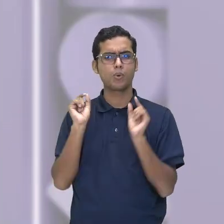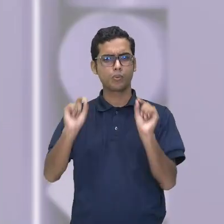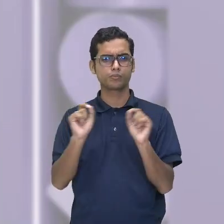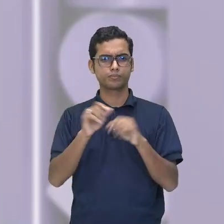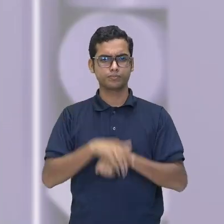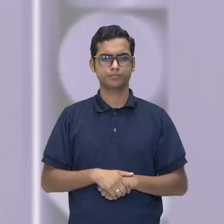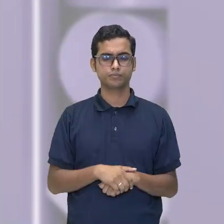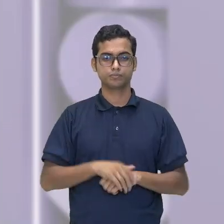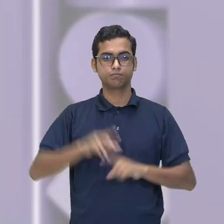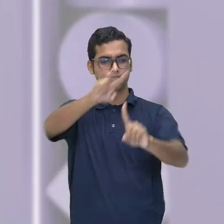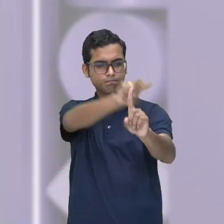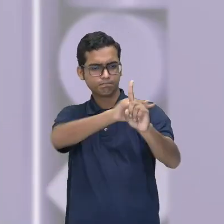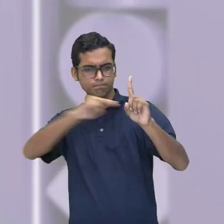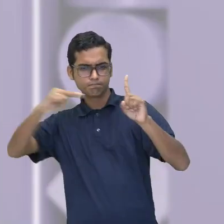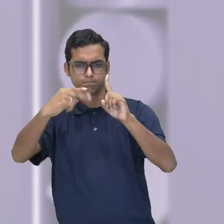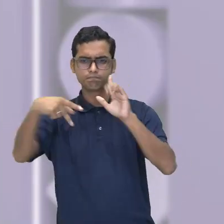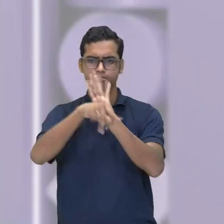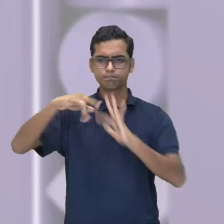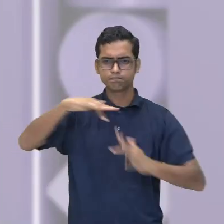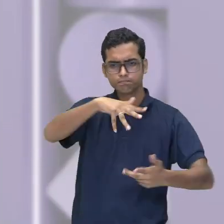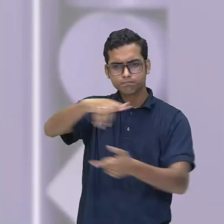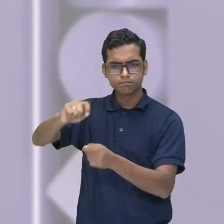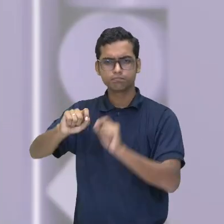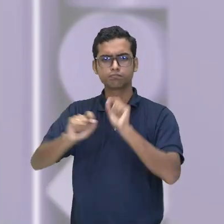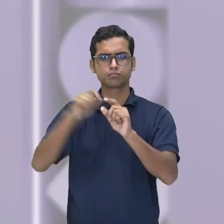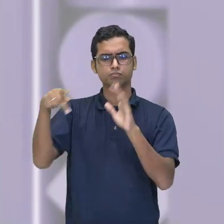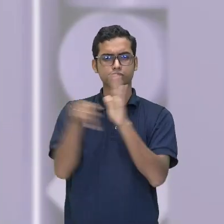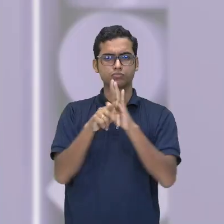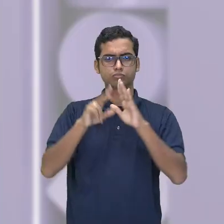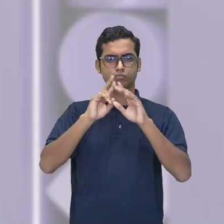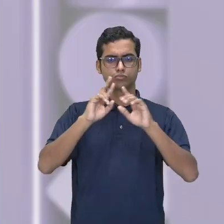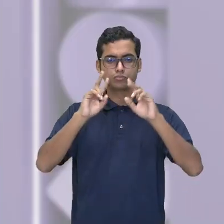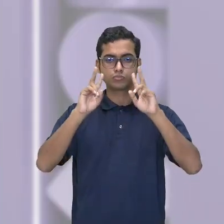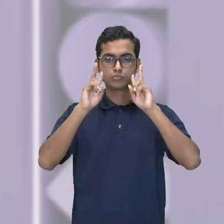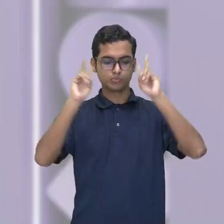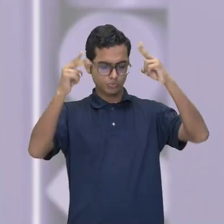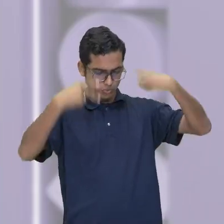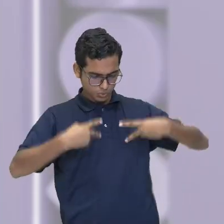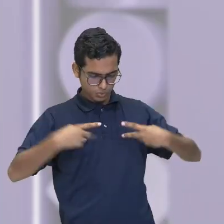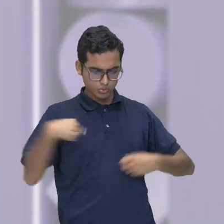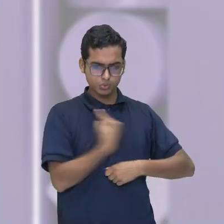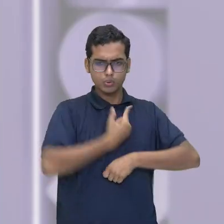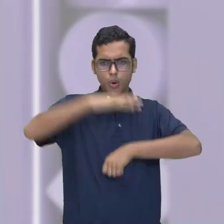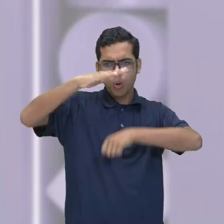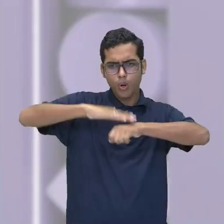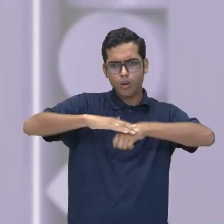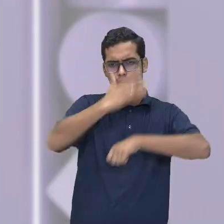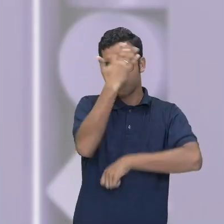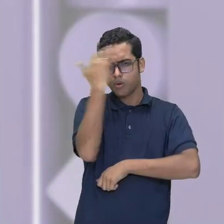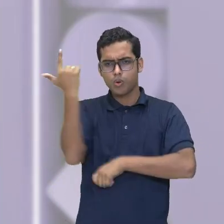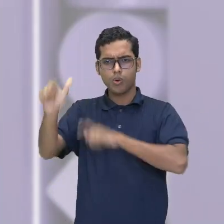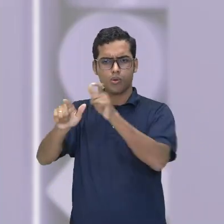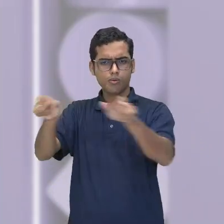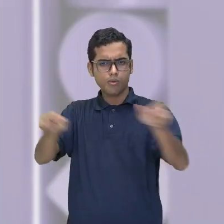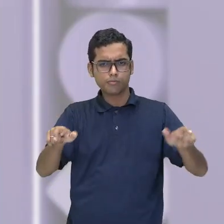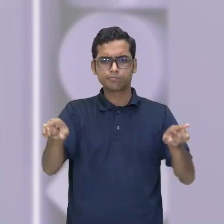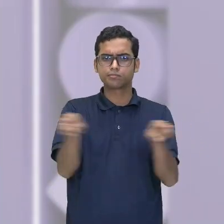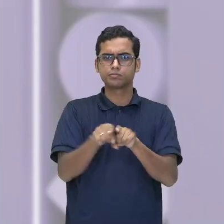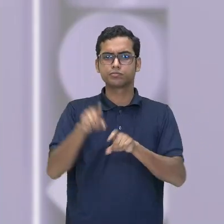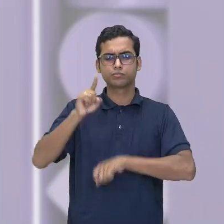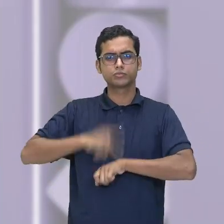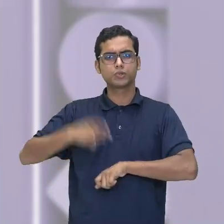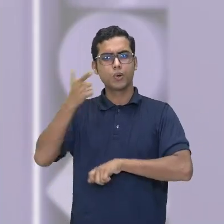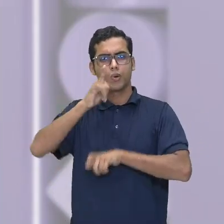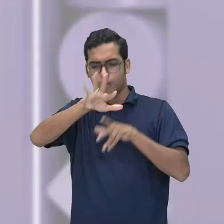a nossa visão de mundo diante de nós mesmos, do outro, e, ao mesmo tempo, enriquece a